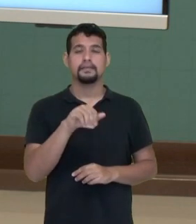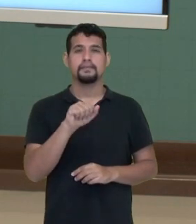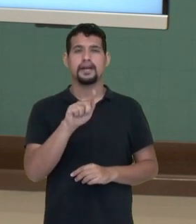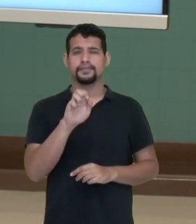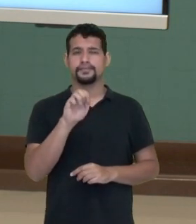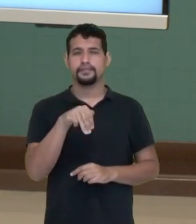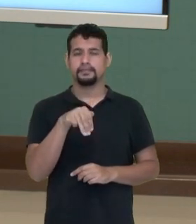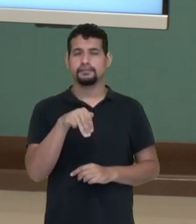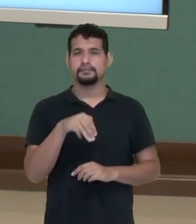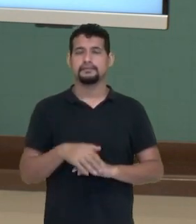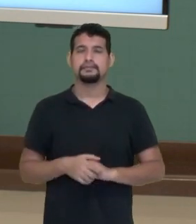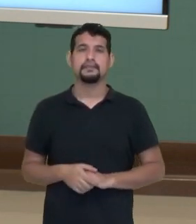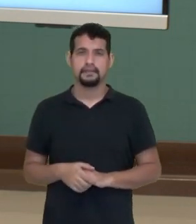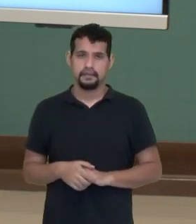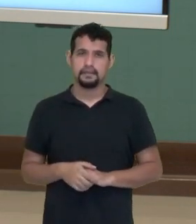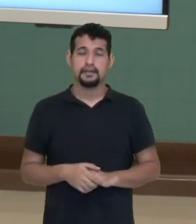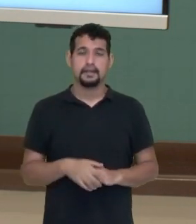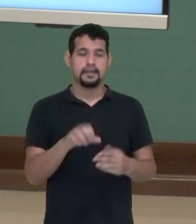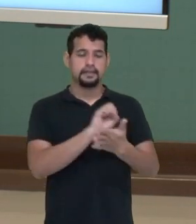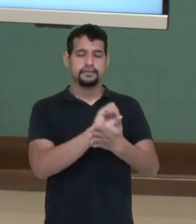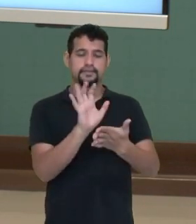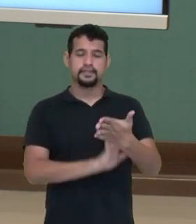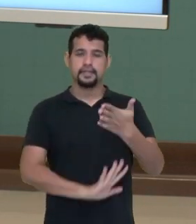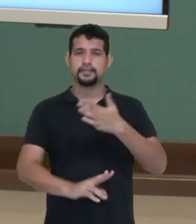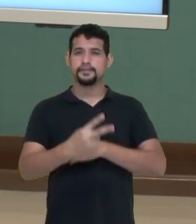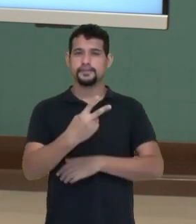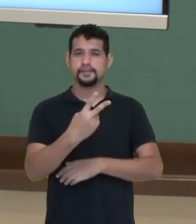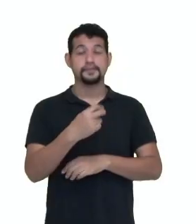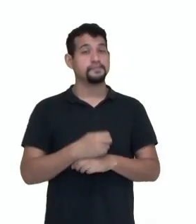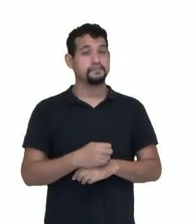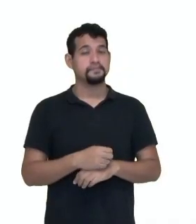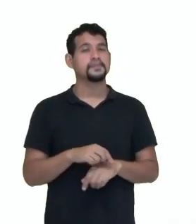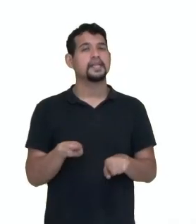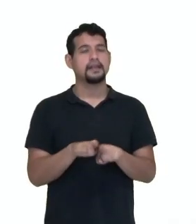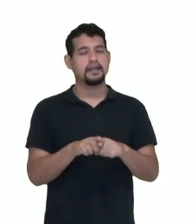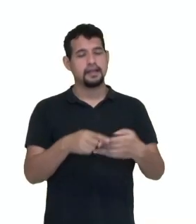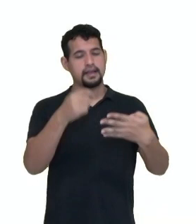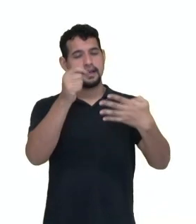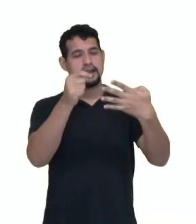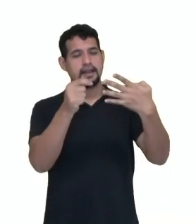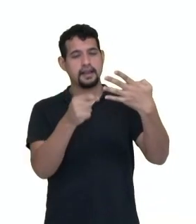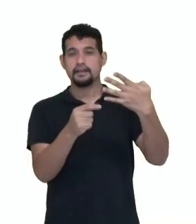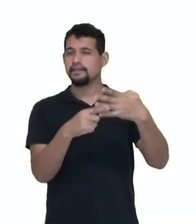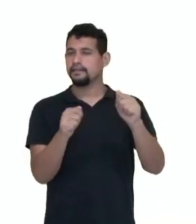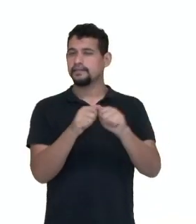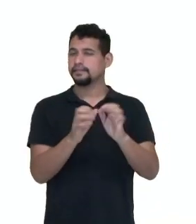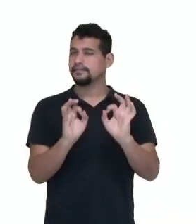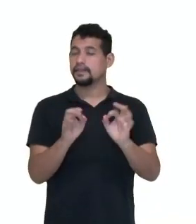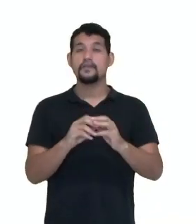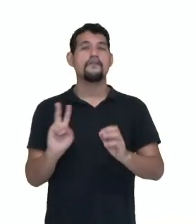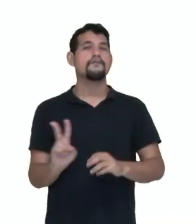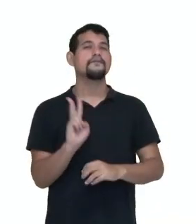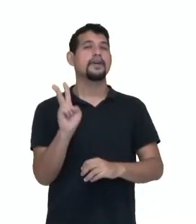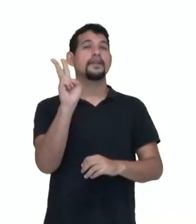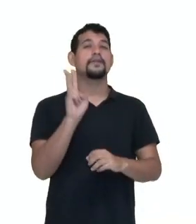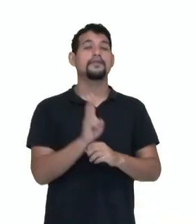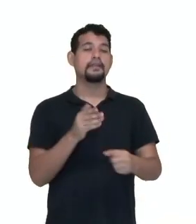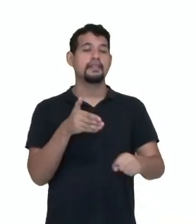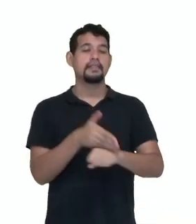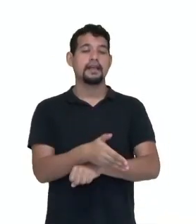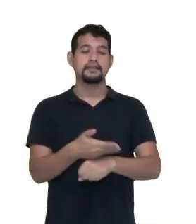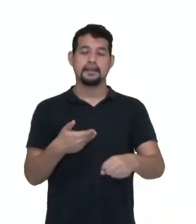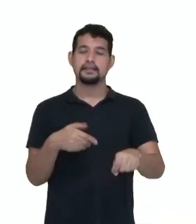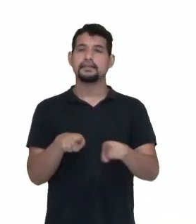ok? E o exercício 2. De acordo com os itens abaixo, coloque corretamente os valores na posição de entrada e saída